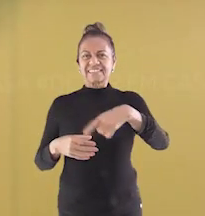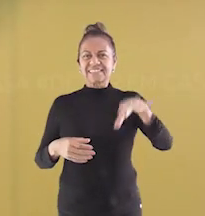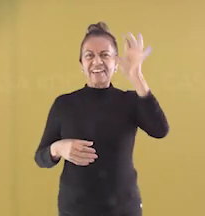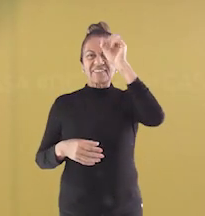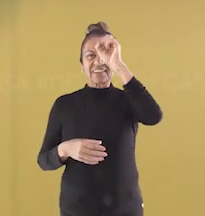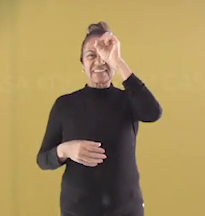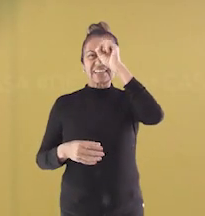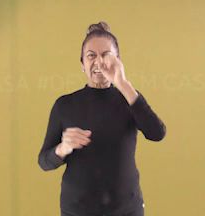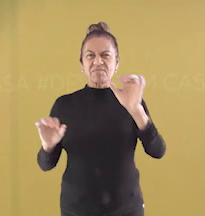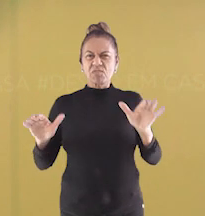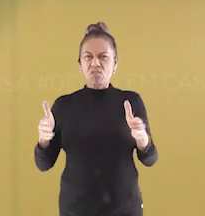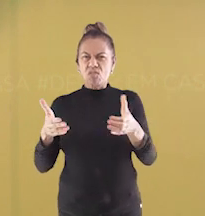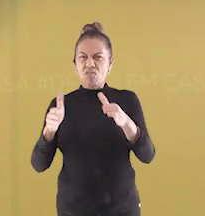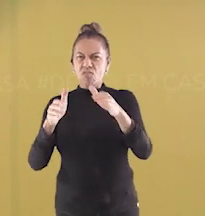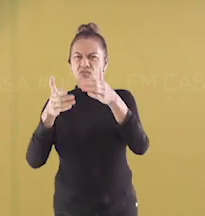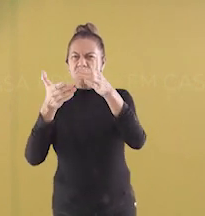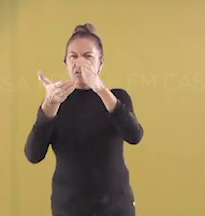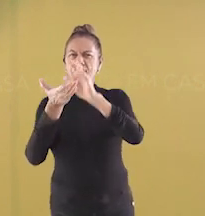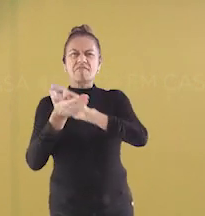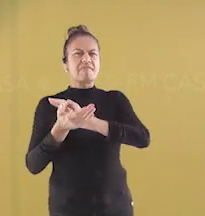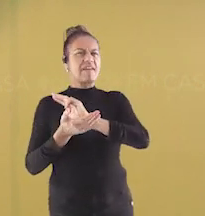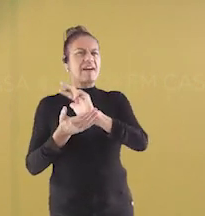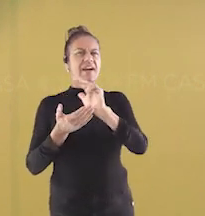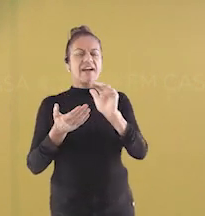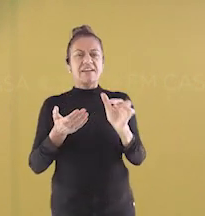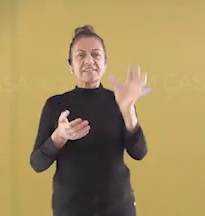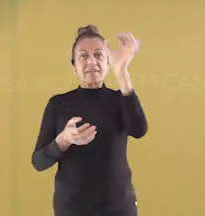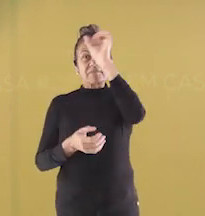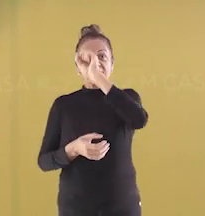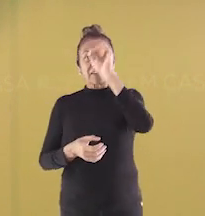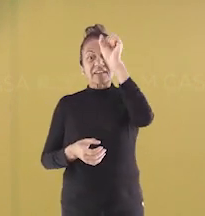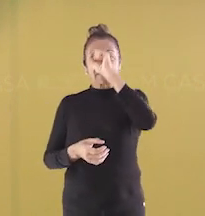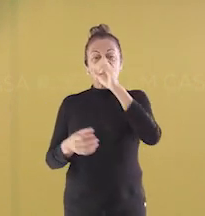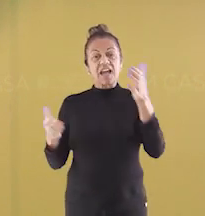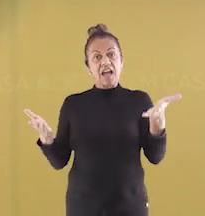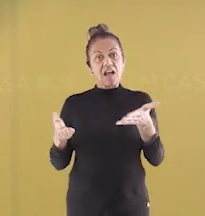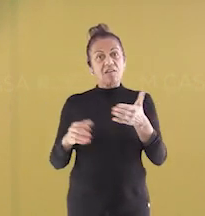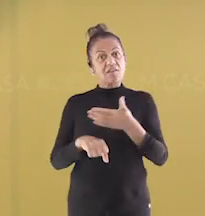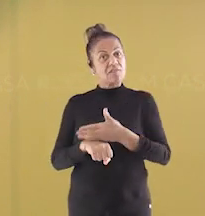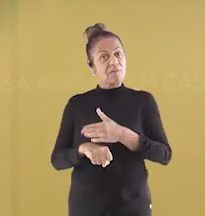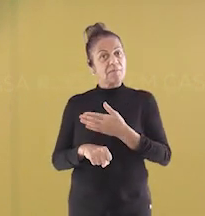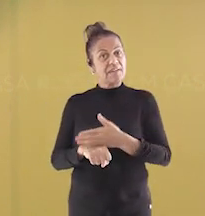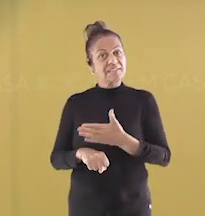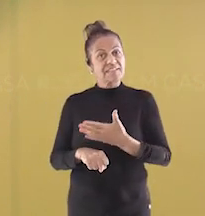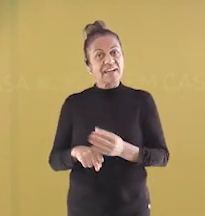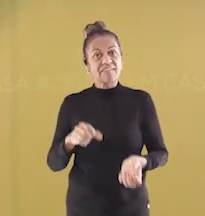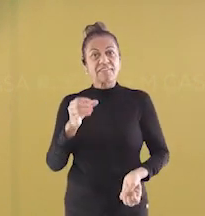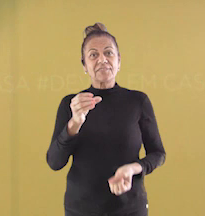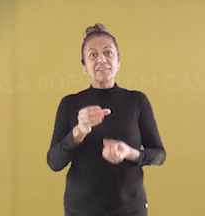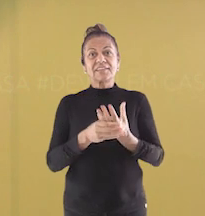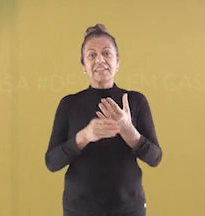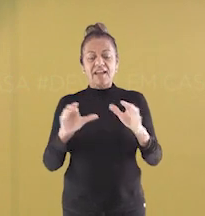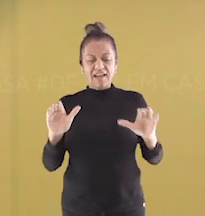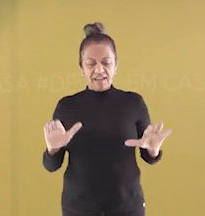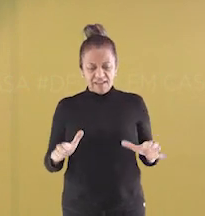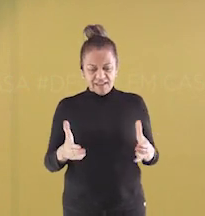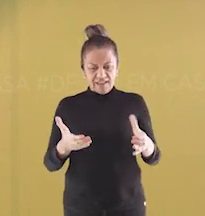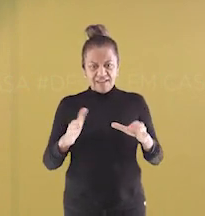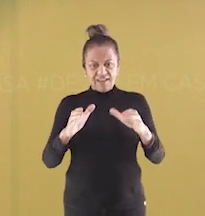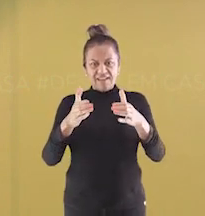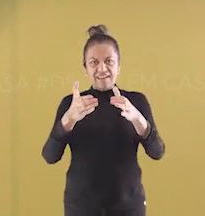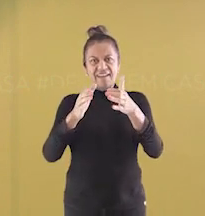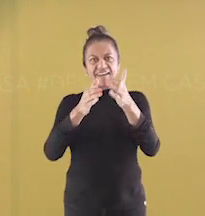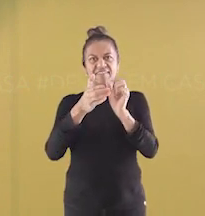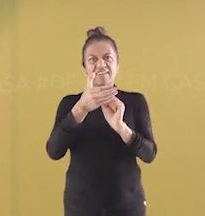Agora que você já sabe tudo sobre vulcões, nós vamos para a nossa tão esperada prática do dia.